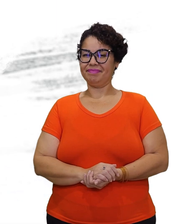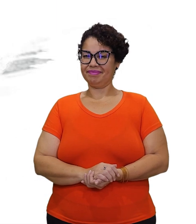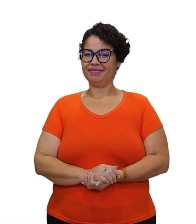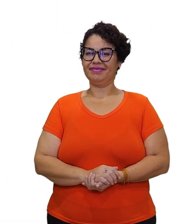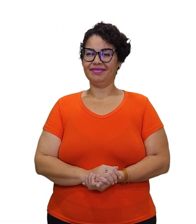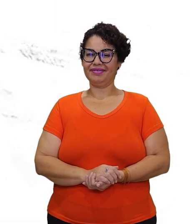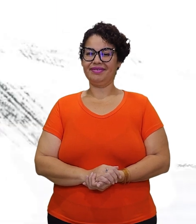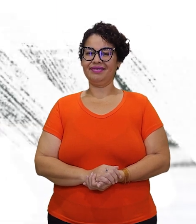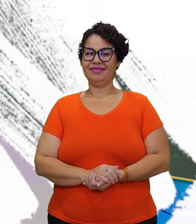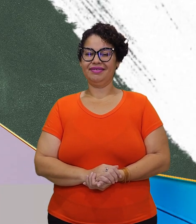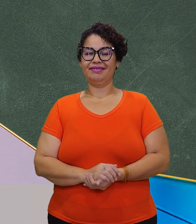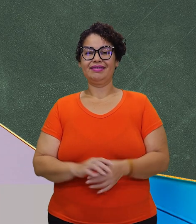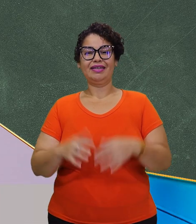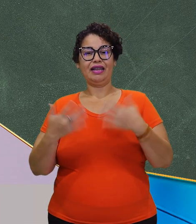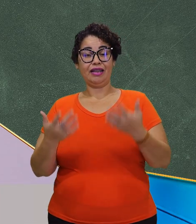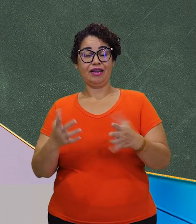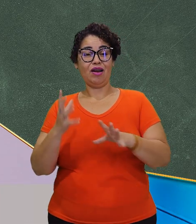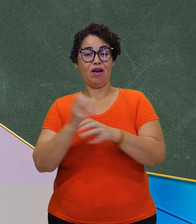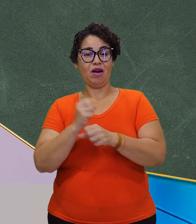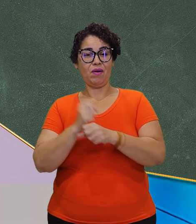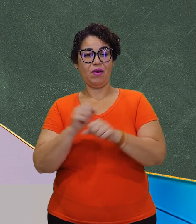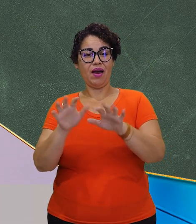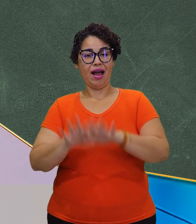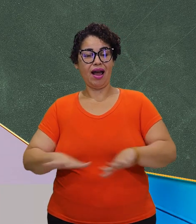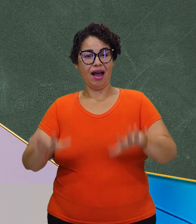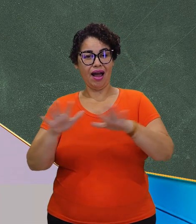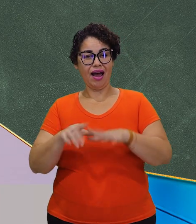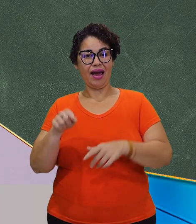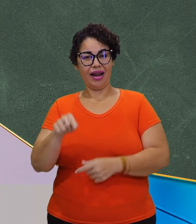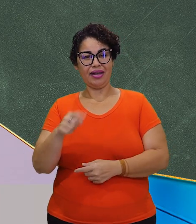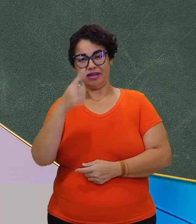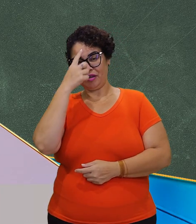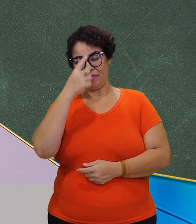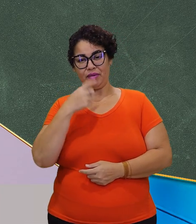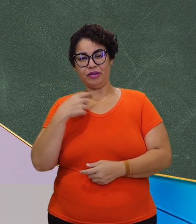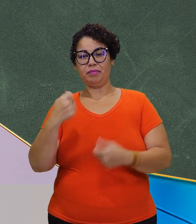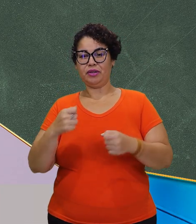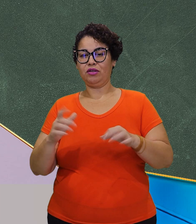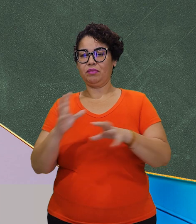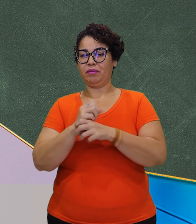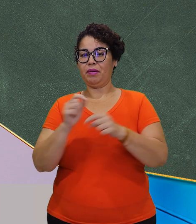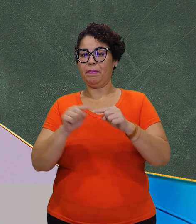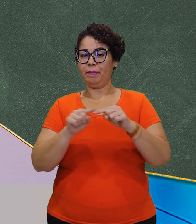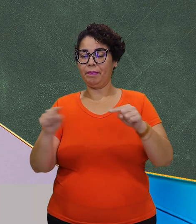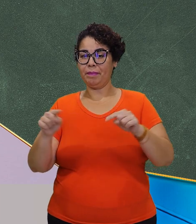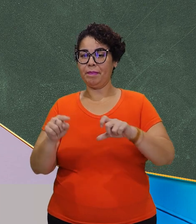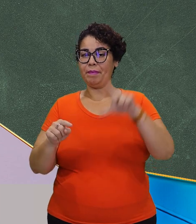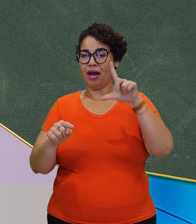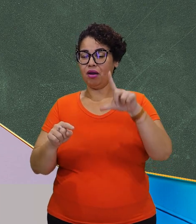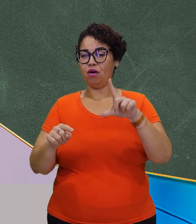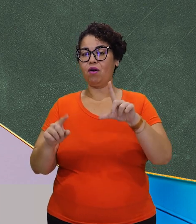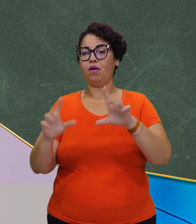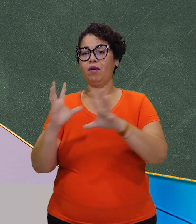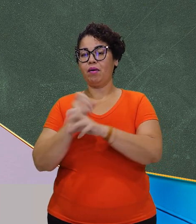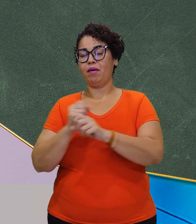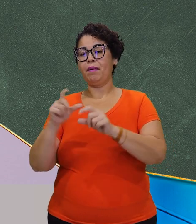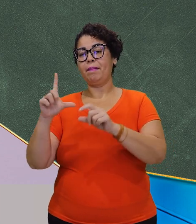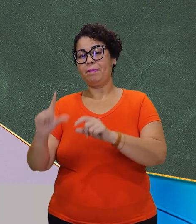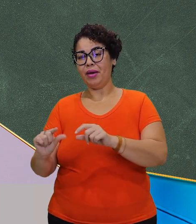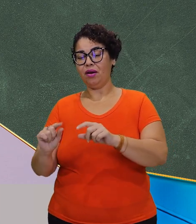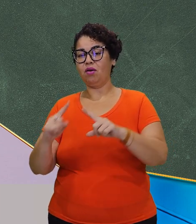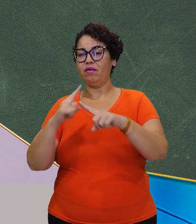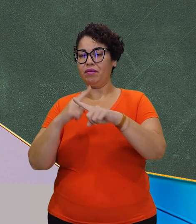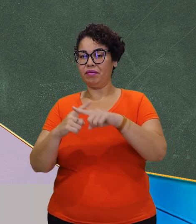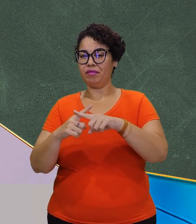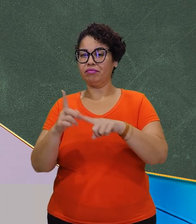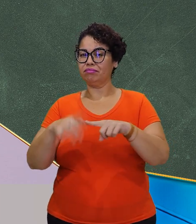Valeu! Então, para calcularmos a área de um trapézio, devemos somar sua base maior com sua base menor